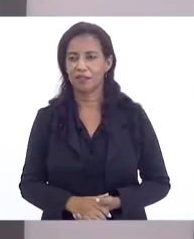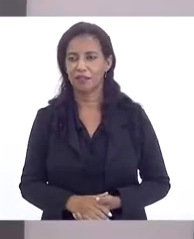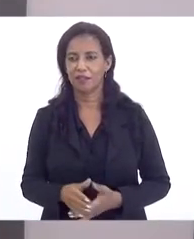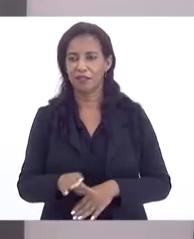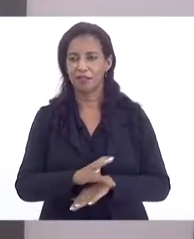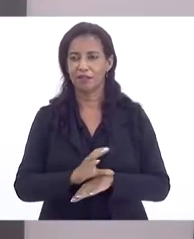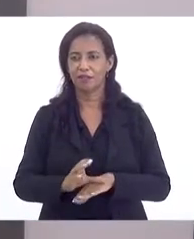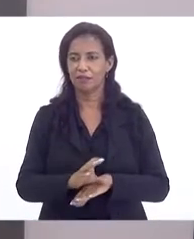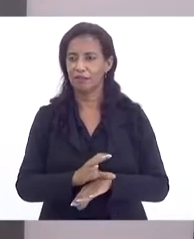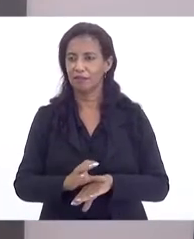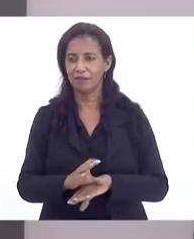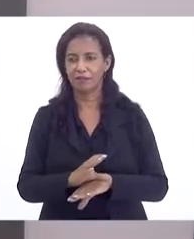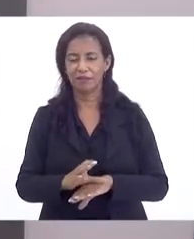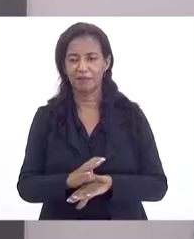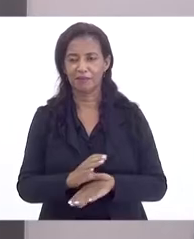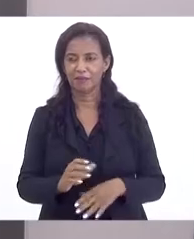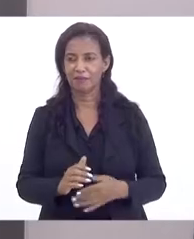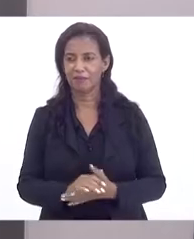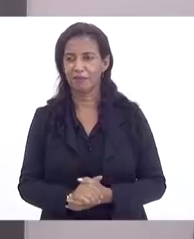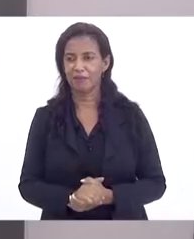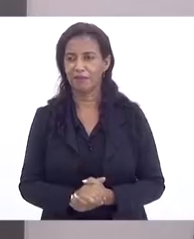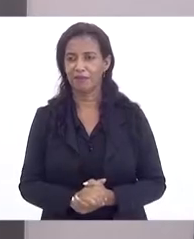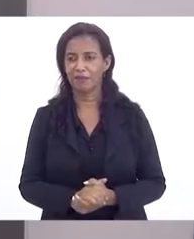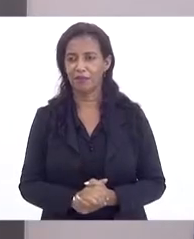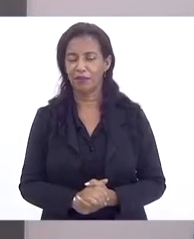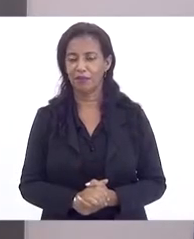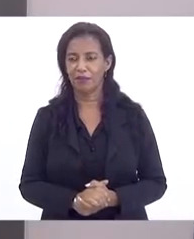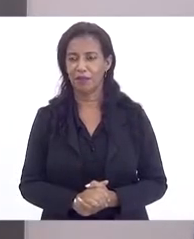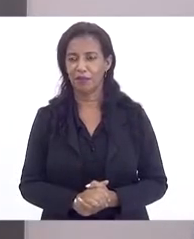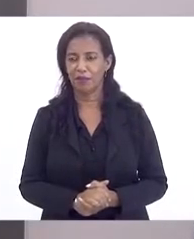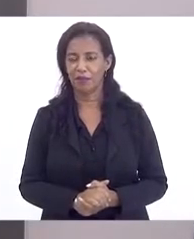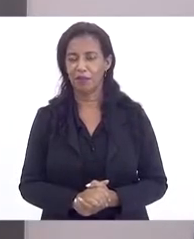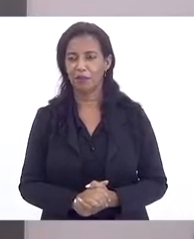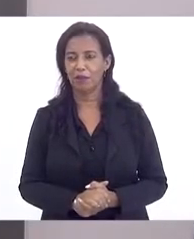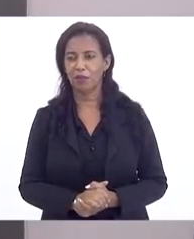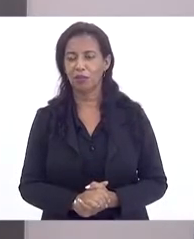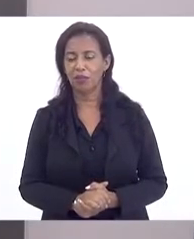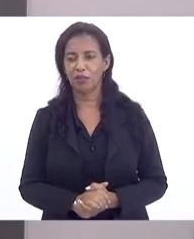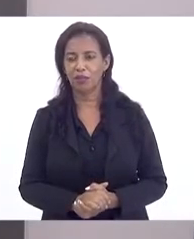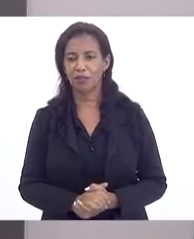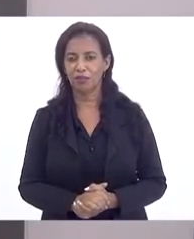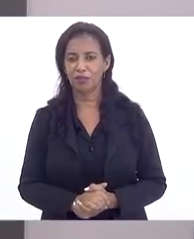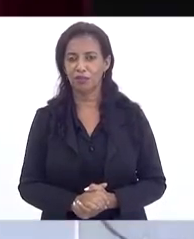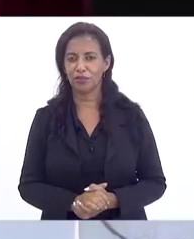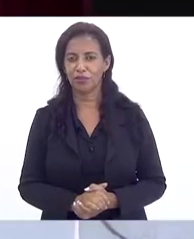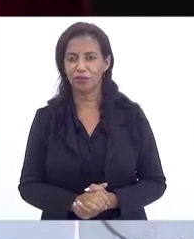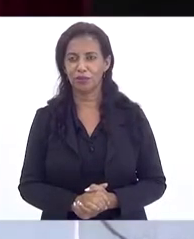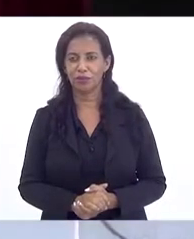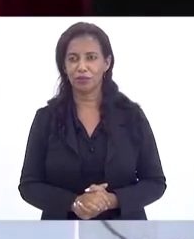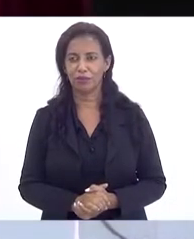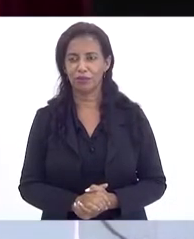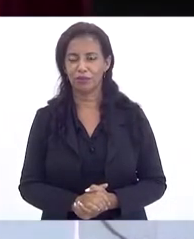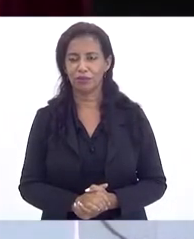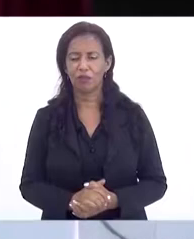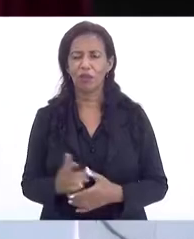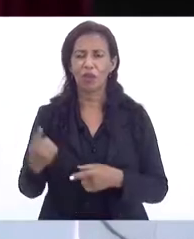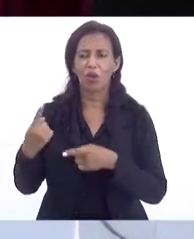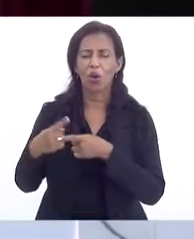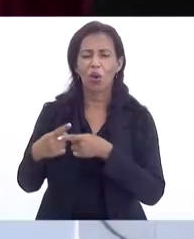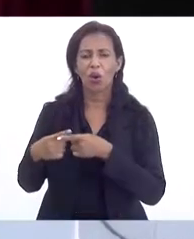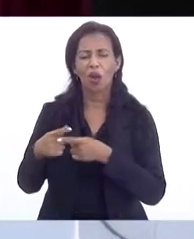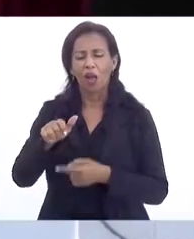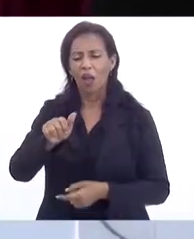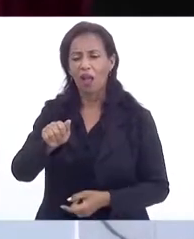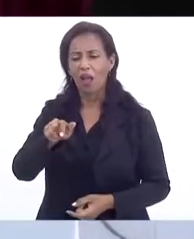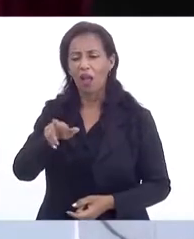pela constitucionalidade. Eu vou pedir vista, presidente. Não tenho concordância sobre isso, não. Por que que o